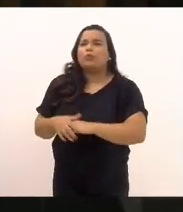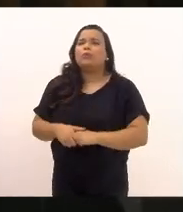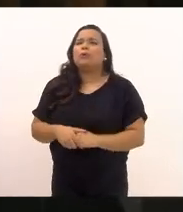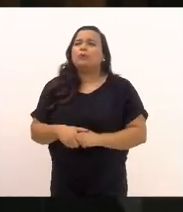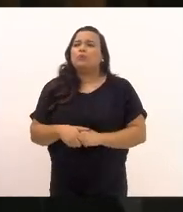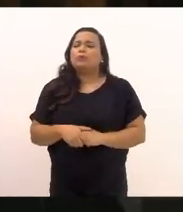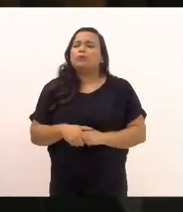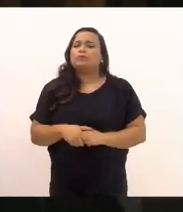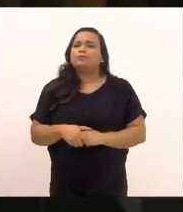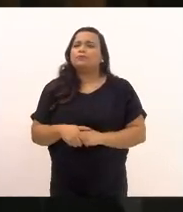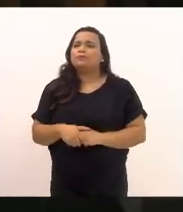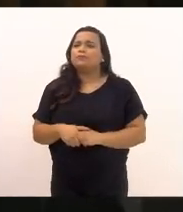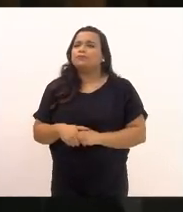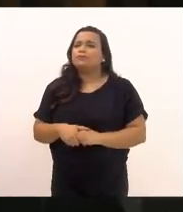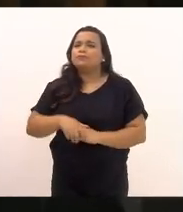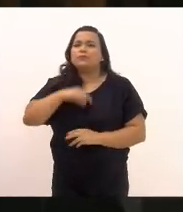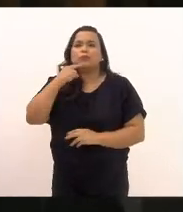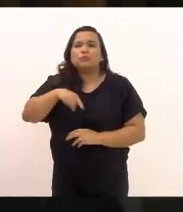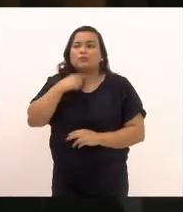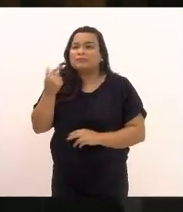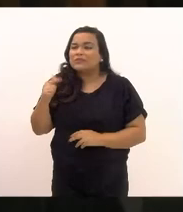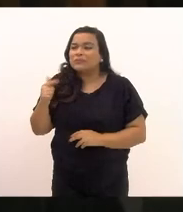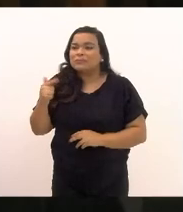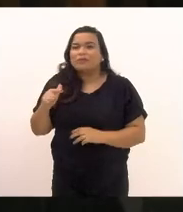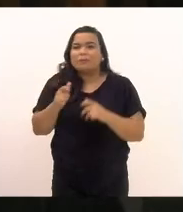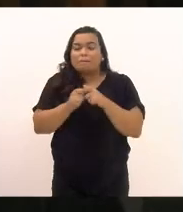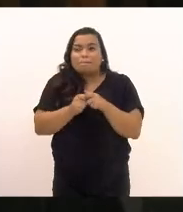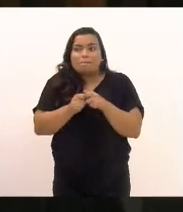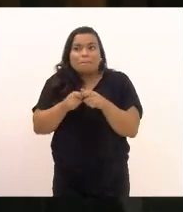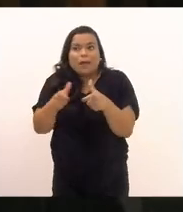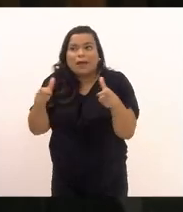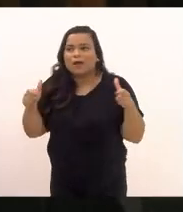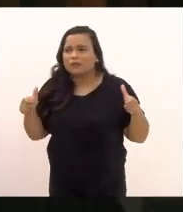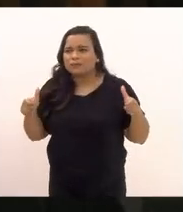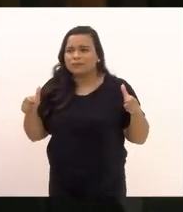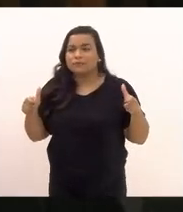Sem dúvida nenhuma, a maioria dos que